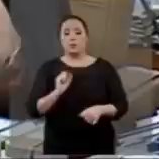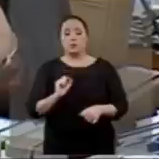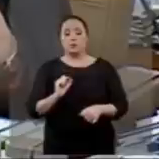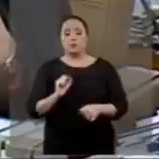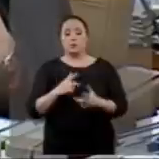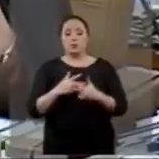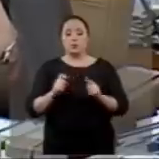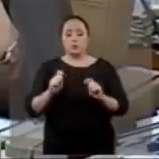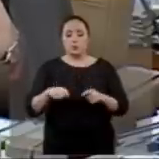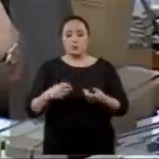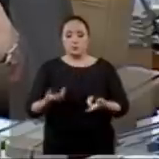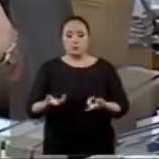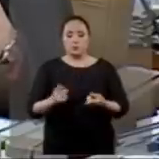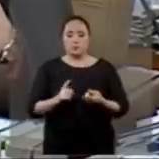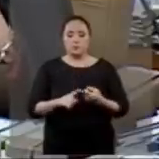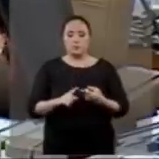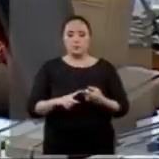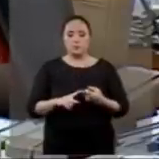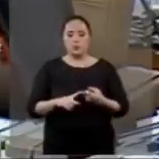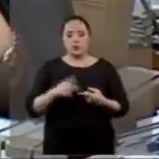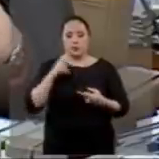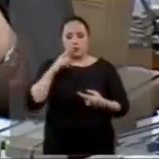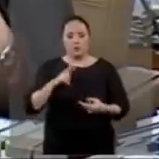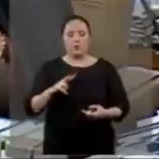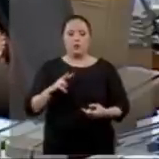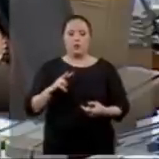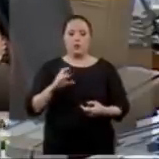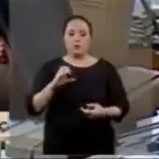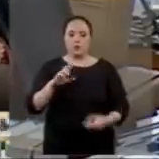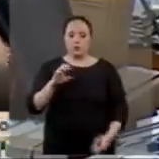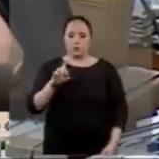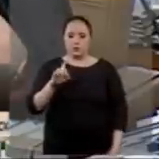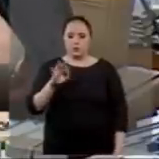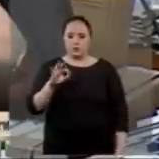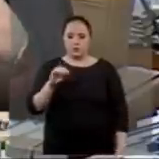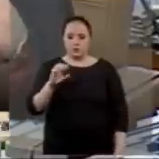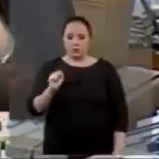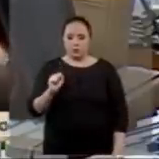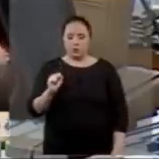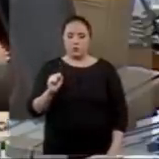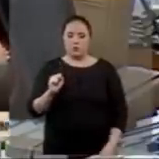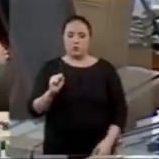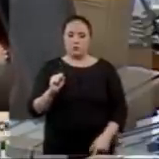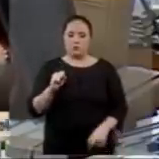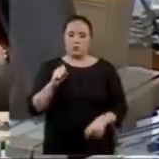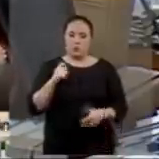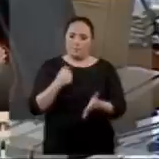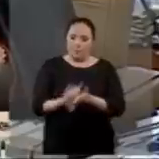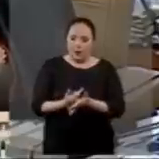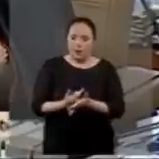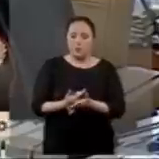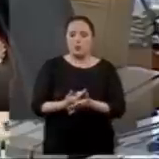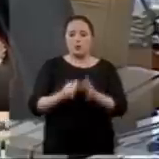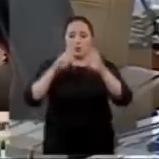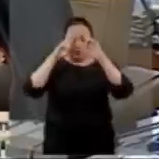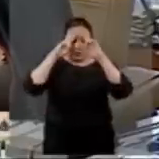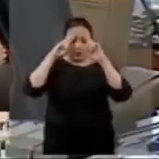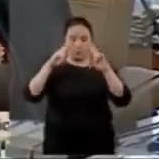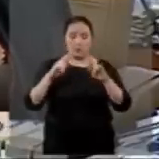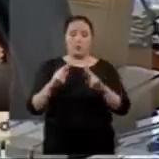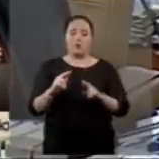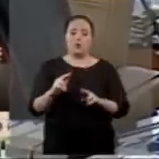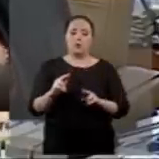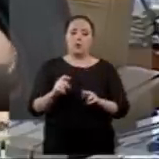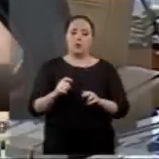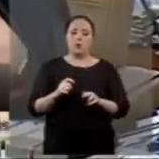seguintes condicionamentos: observar o vulto dos créditos tributários devidos, respeitar o devido processo legal de controle